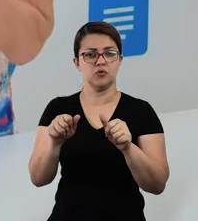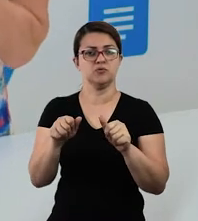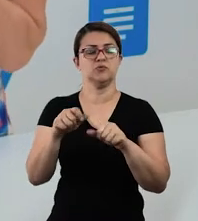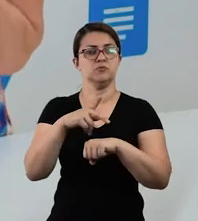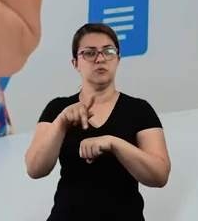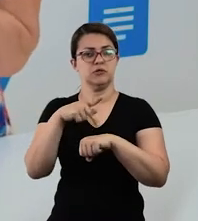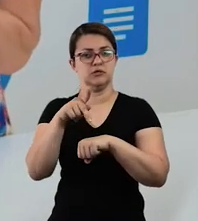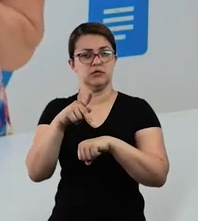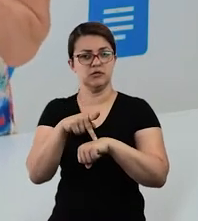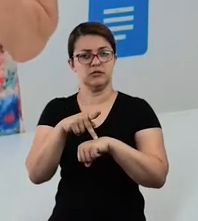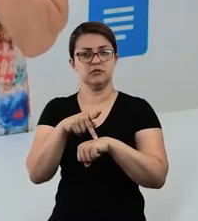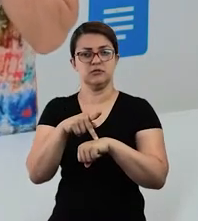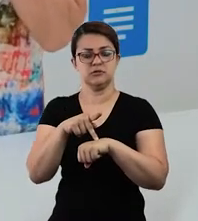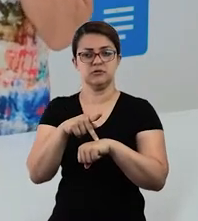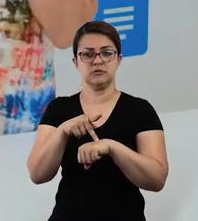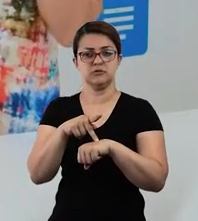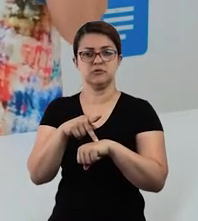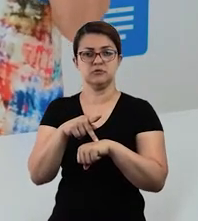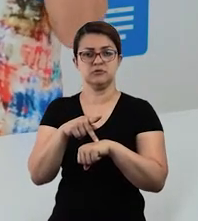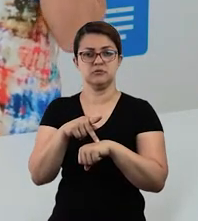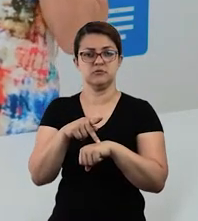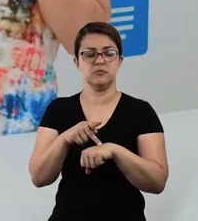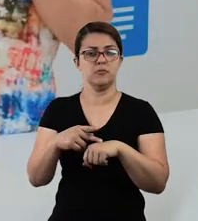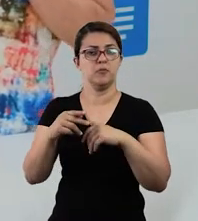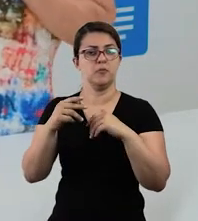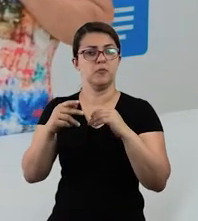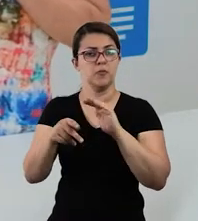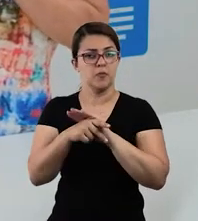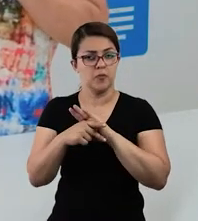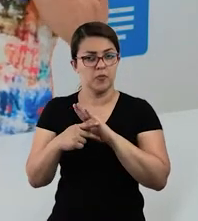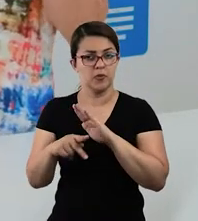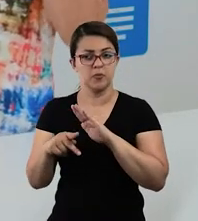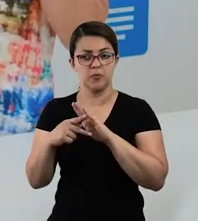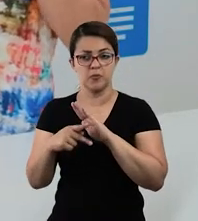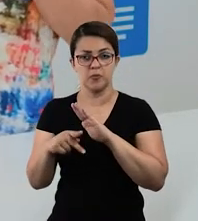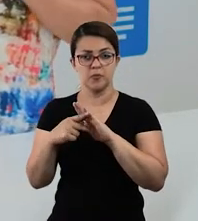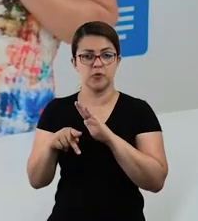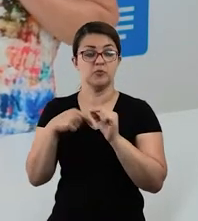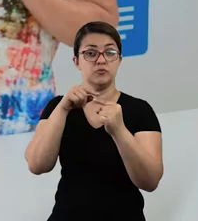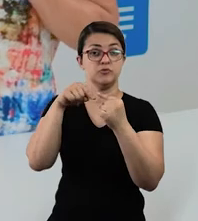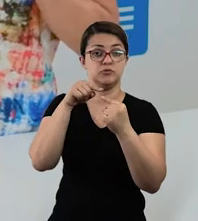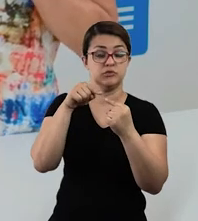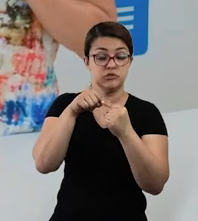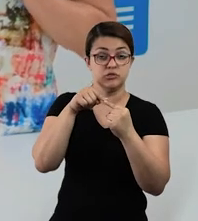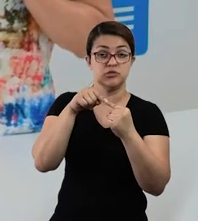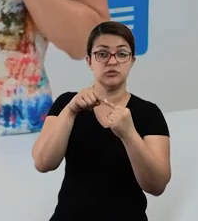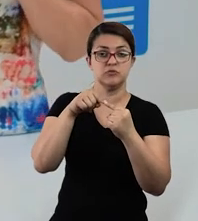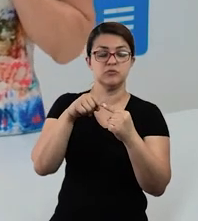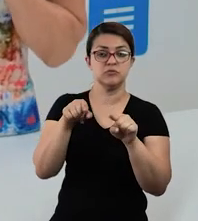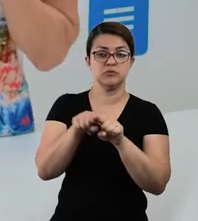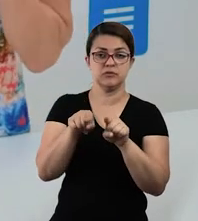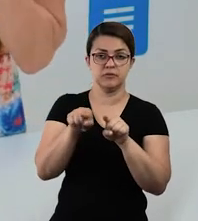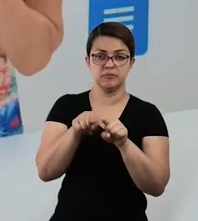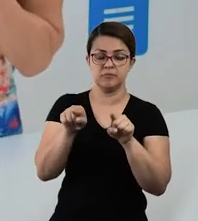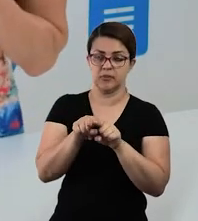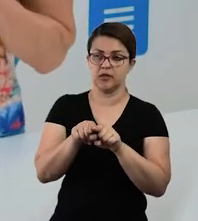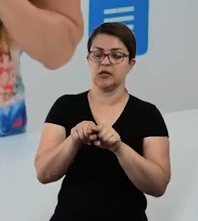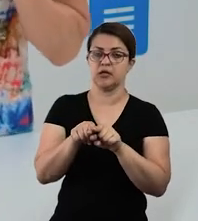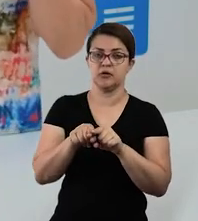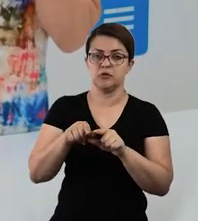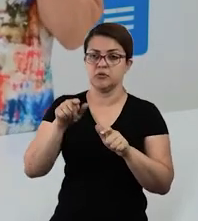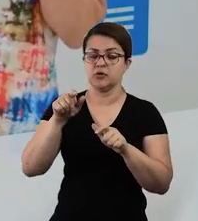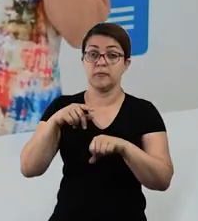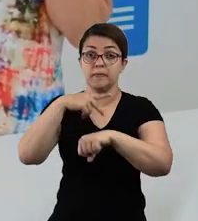os países adotem de acordo com suas próprias prioridades e atuem no espírito de uma